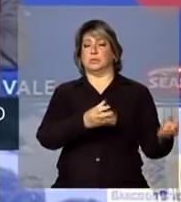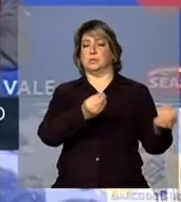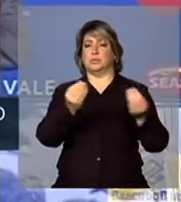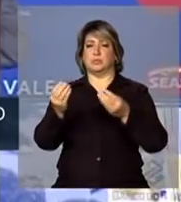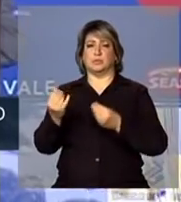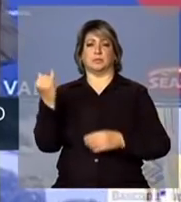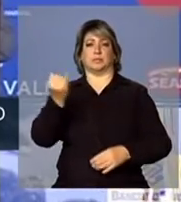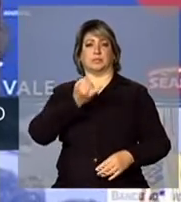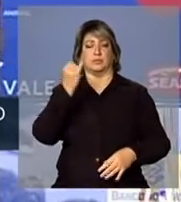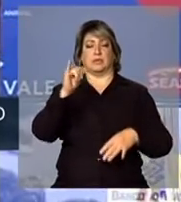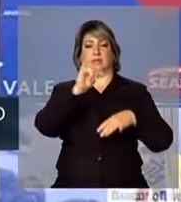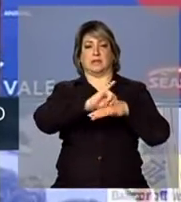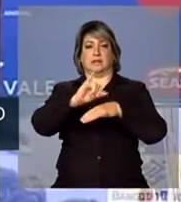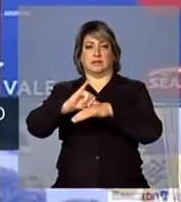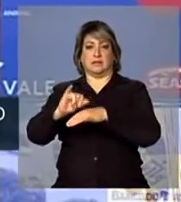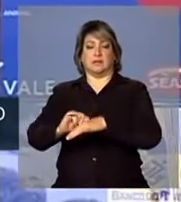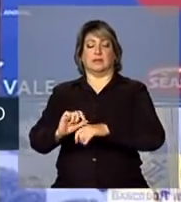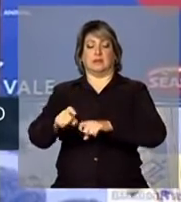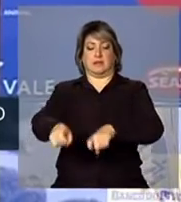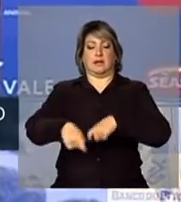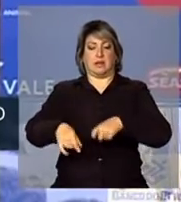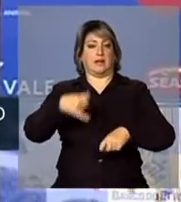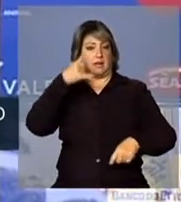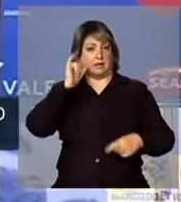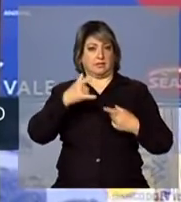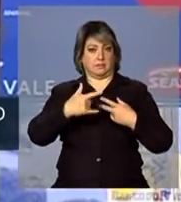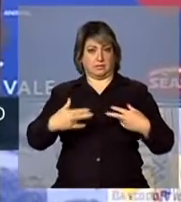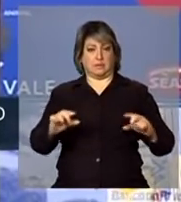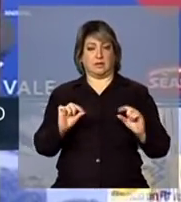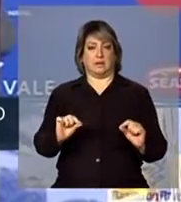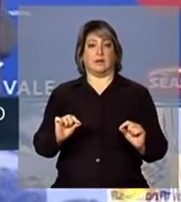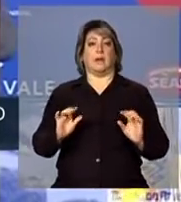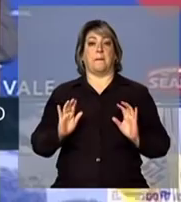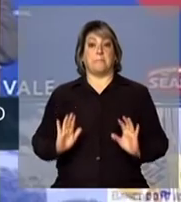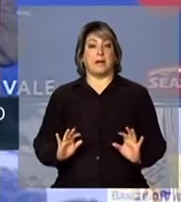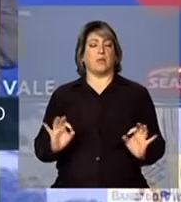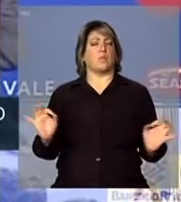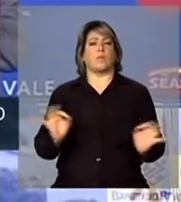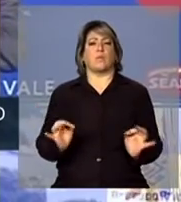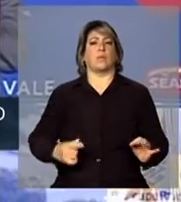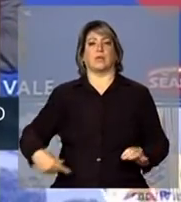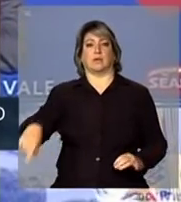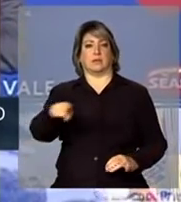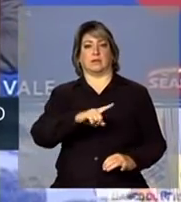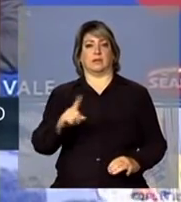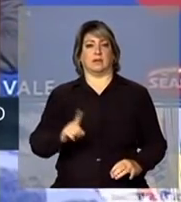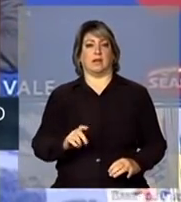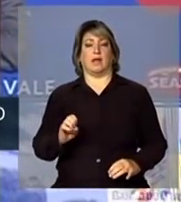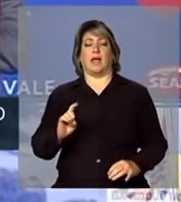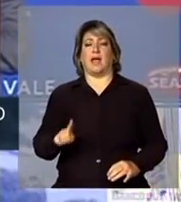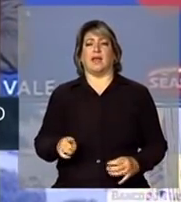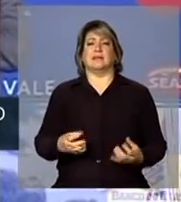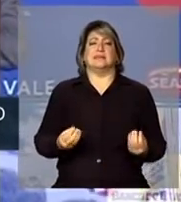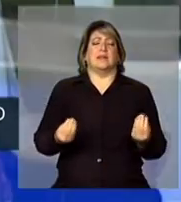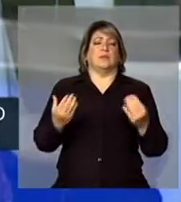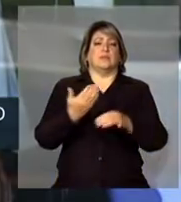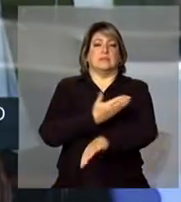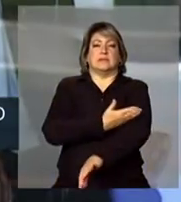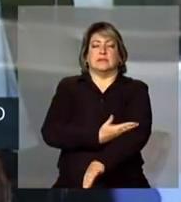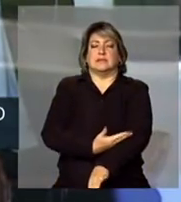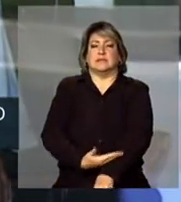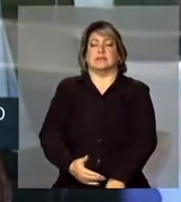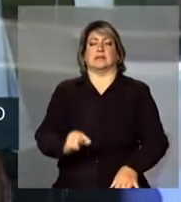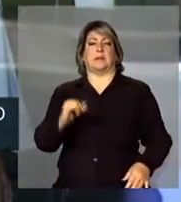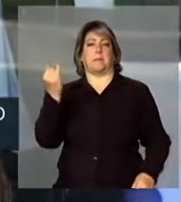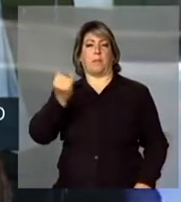importantes exposições agropecuárias, mas nenhuma delas, se me permite, é tão tradicional, tão importante,